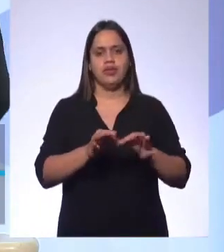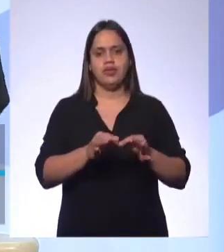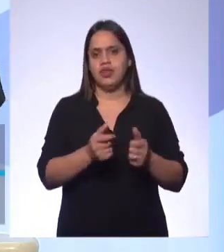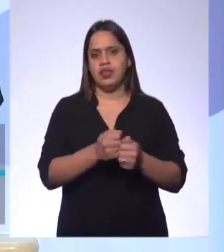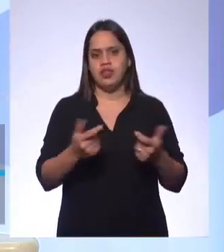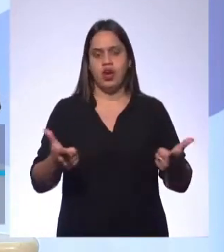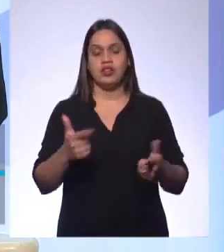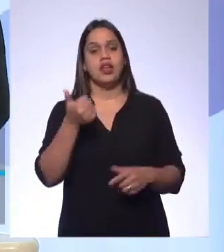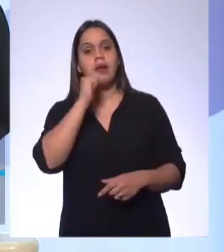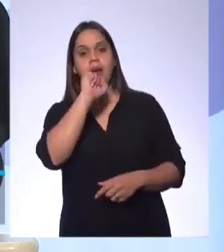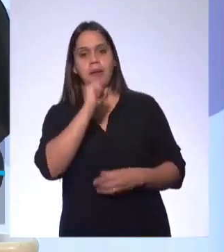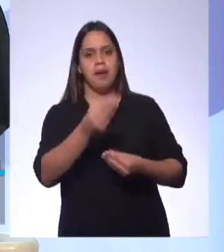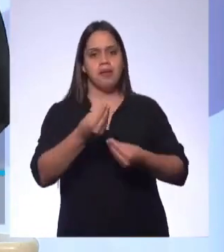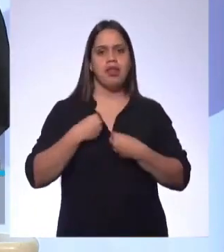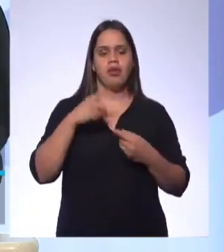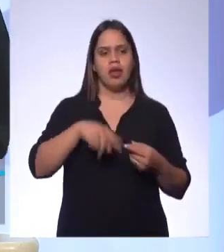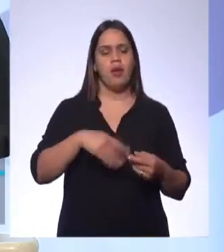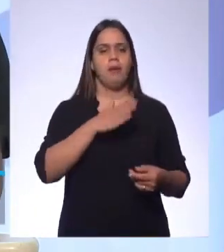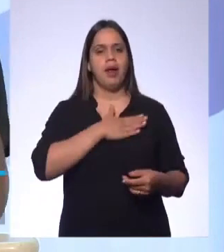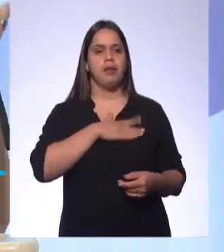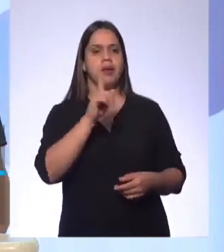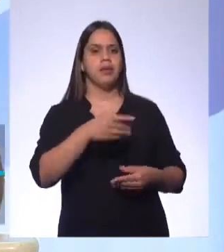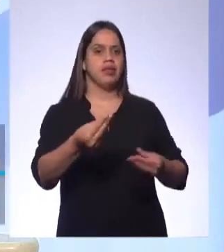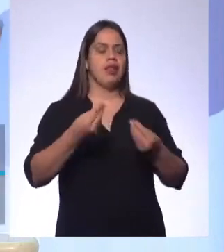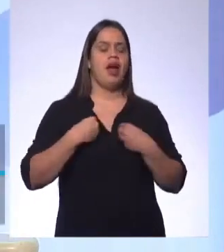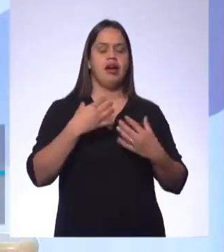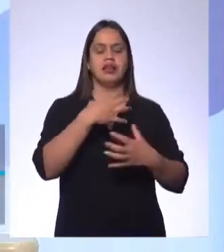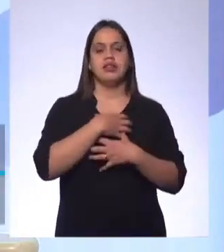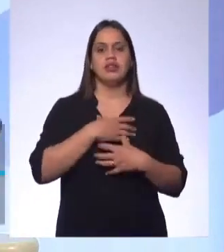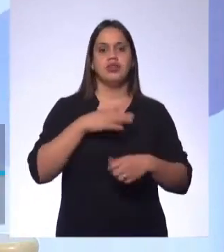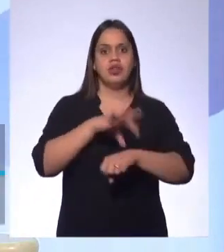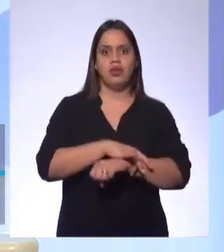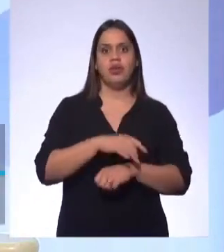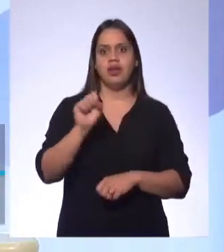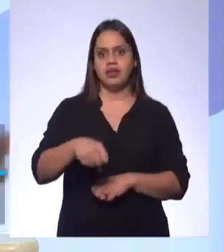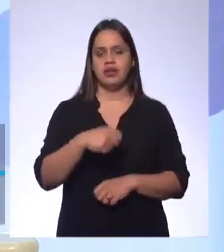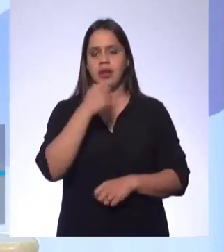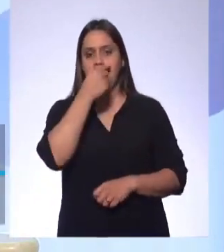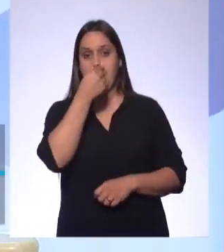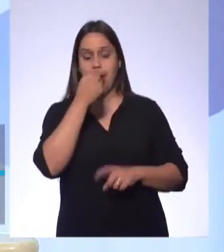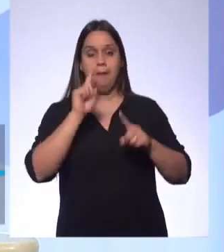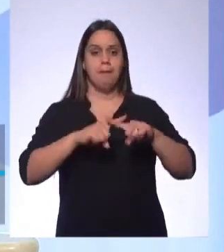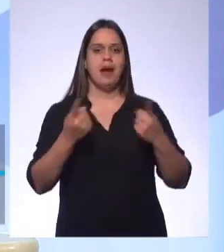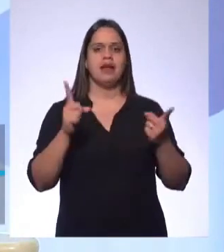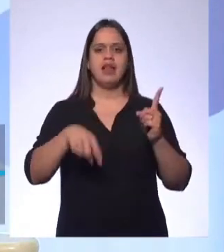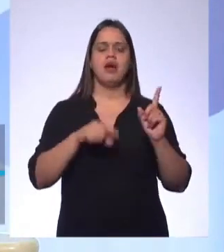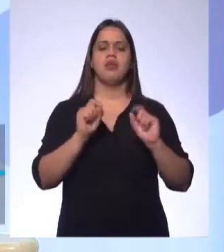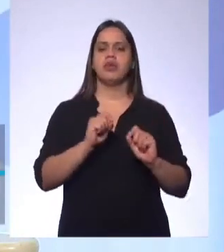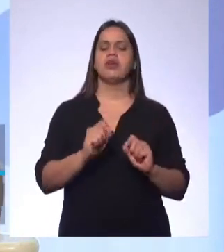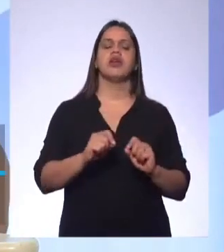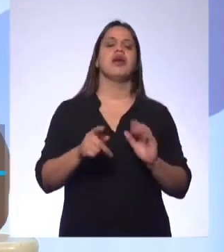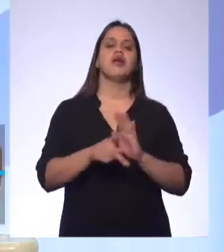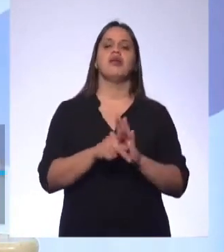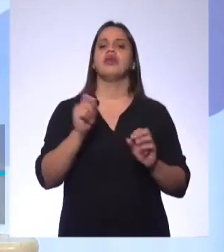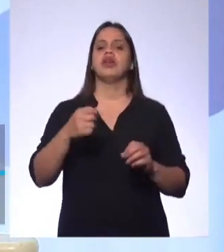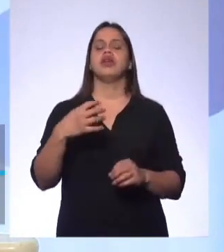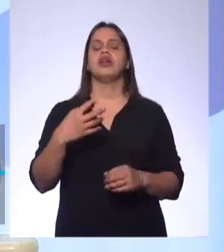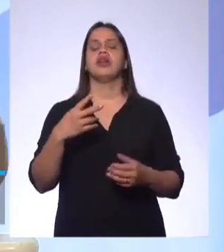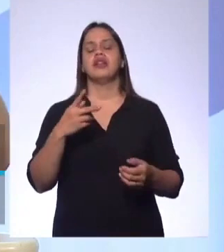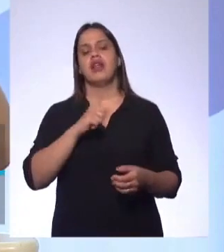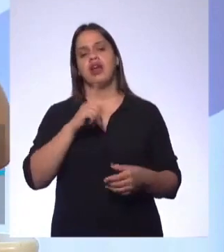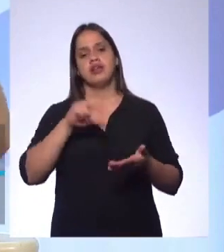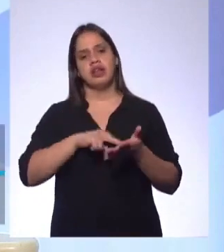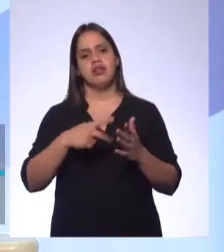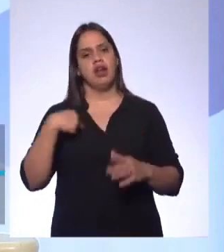mãe que me deu, então, para mim, me dá uma sensação de segurança. Mas é justamente a gente saber que talvez isso só faça sentido para a gente